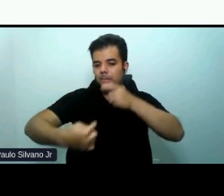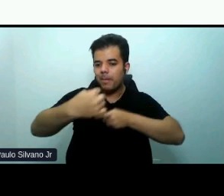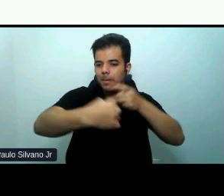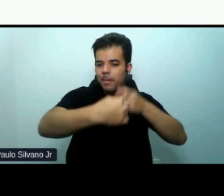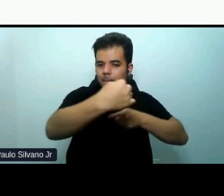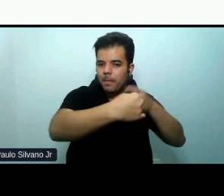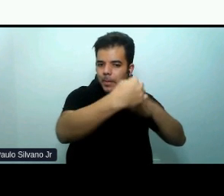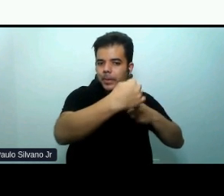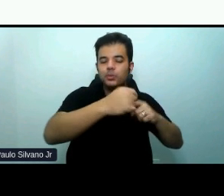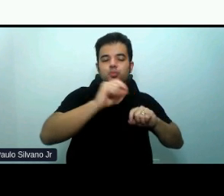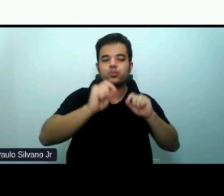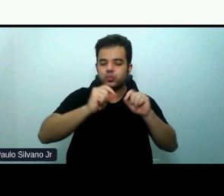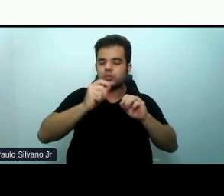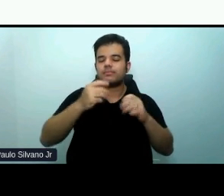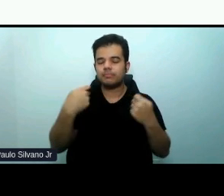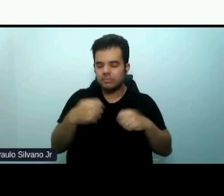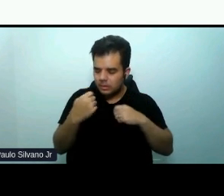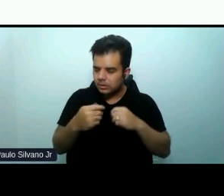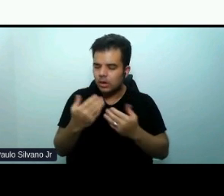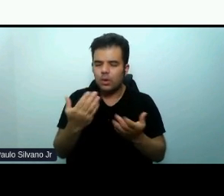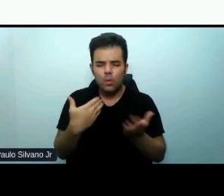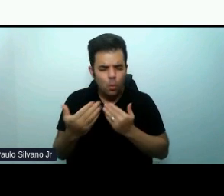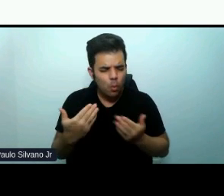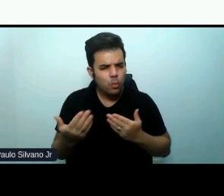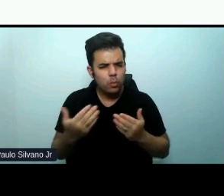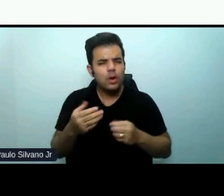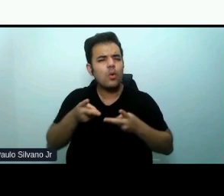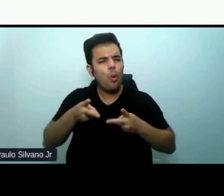já deu, mas a gente precisa continuar agindo.